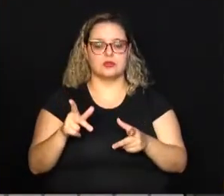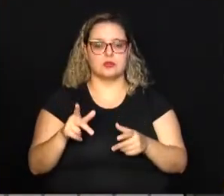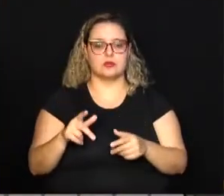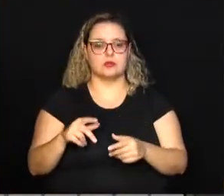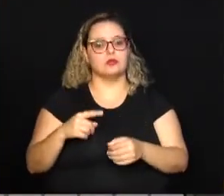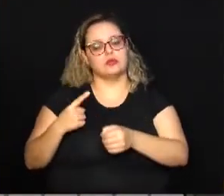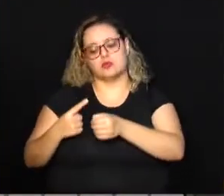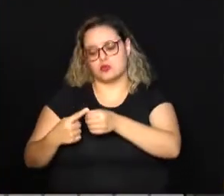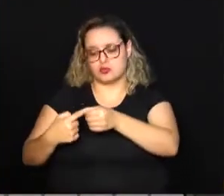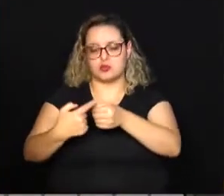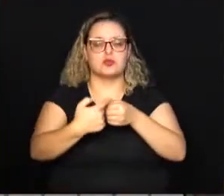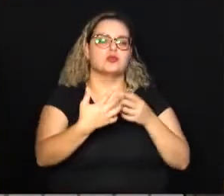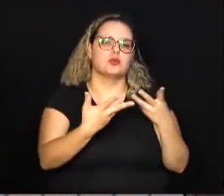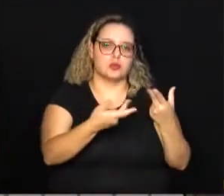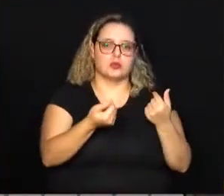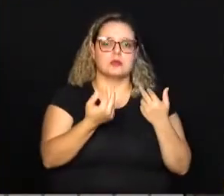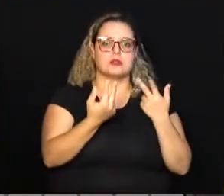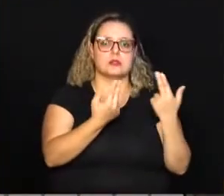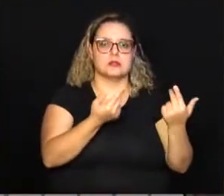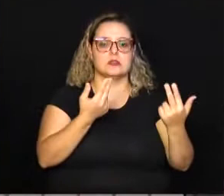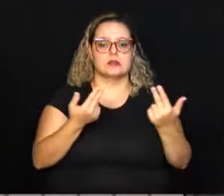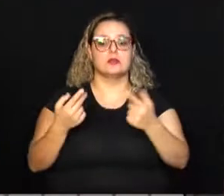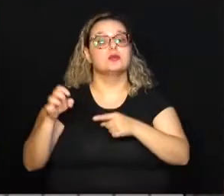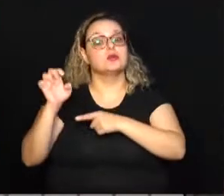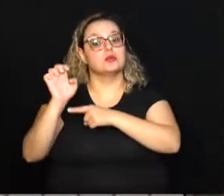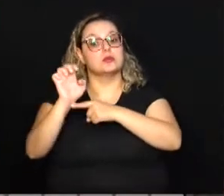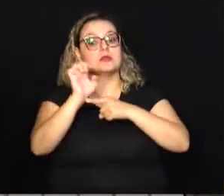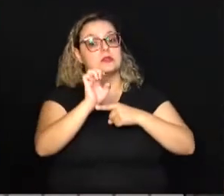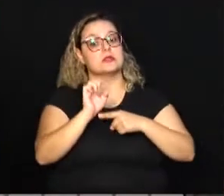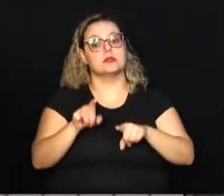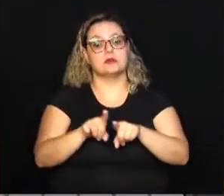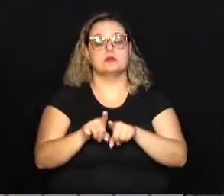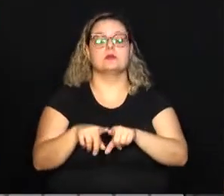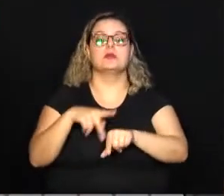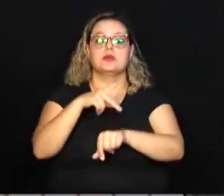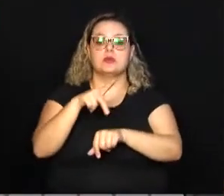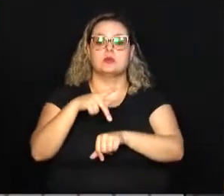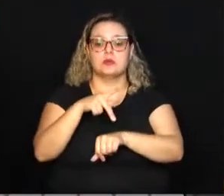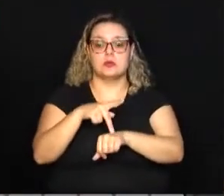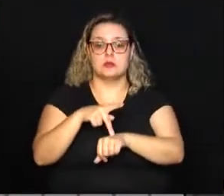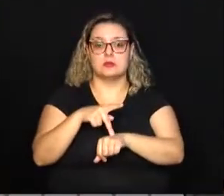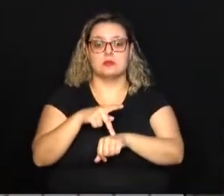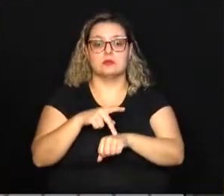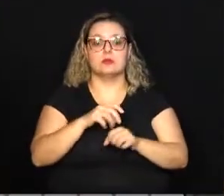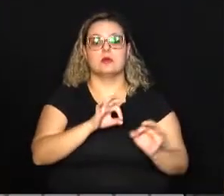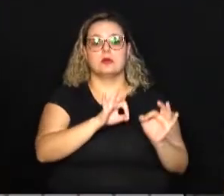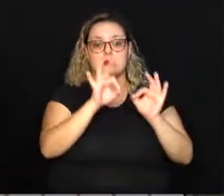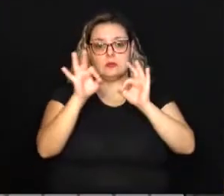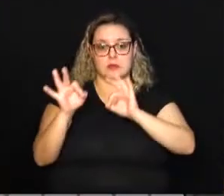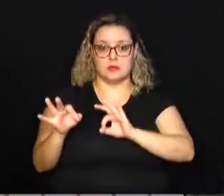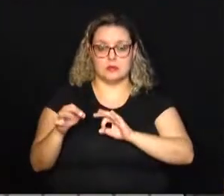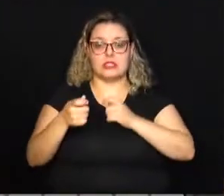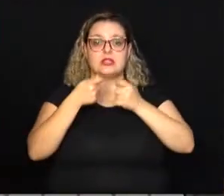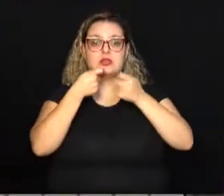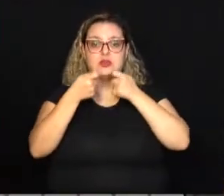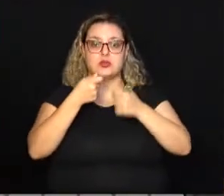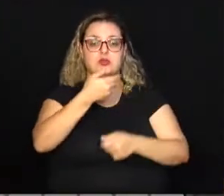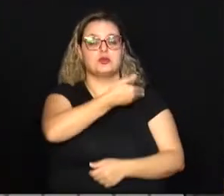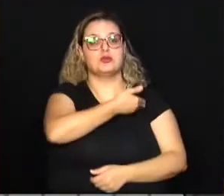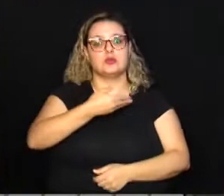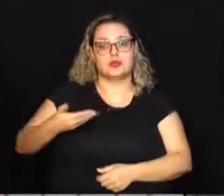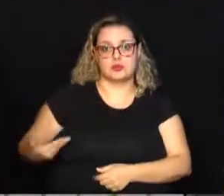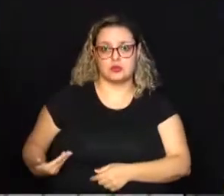também do nosso estado e do nosso país. Acompanhamos a coletiva do governador do